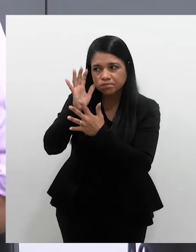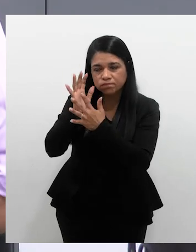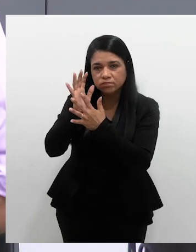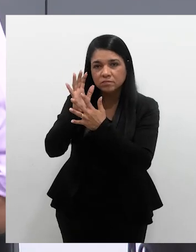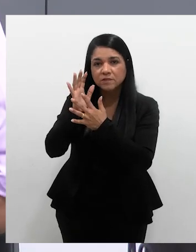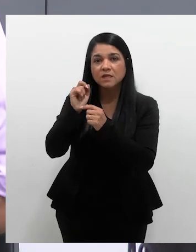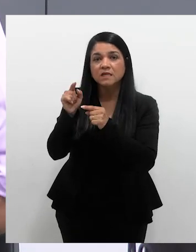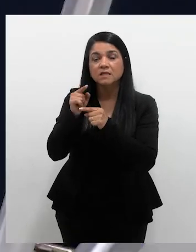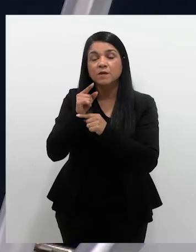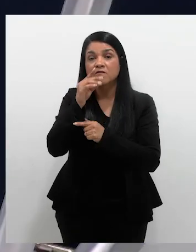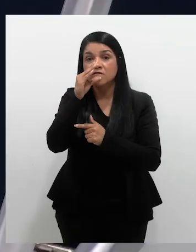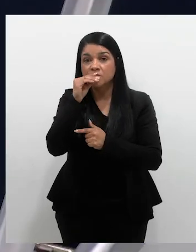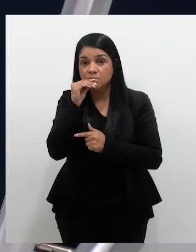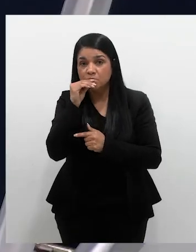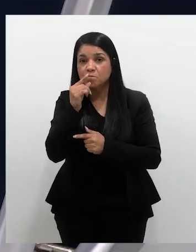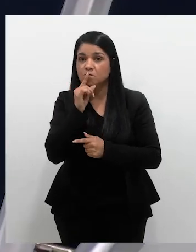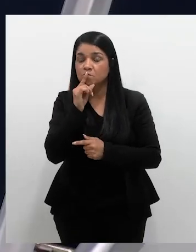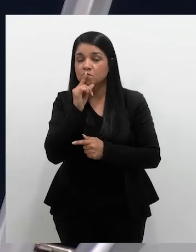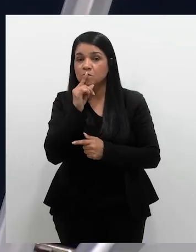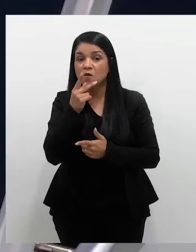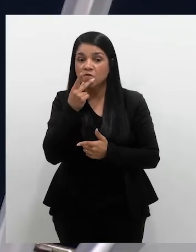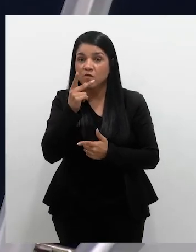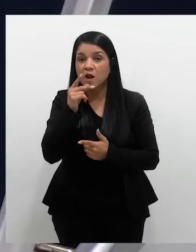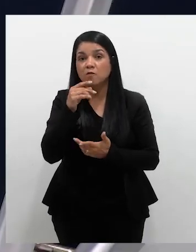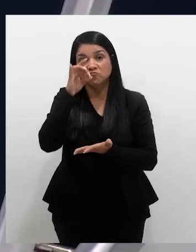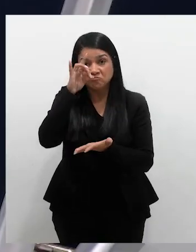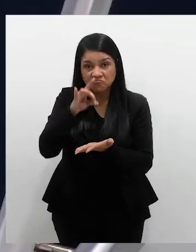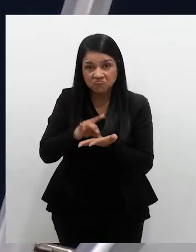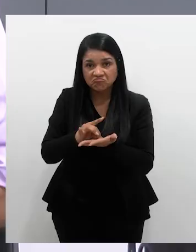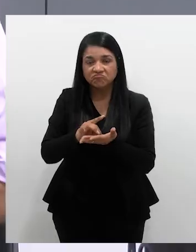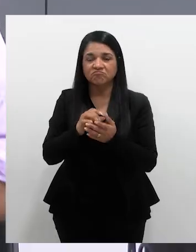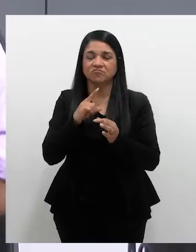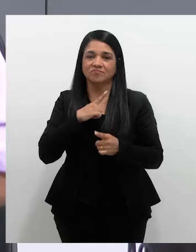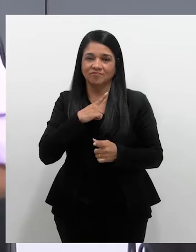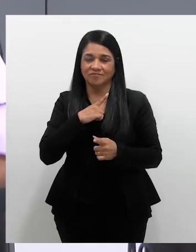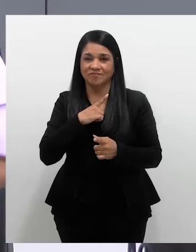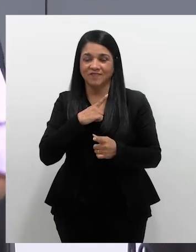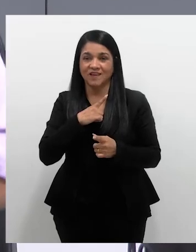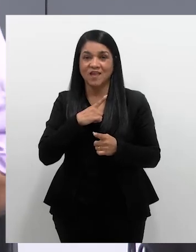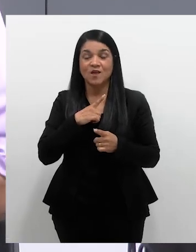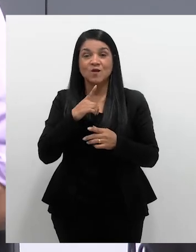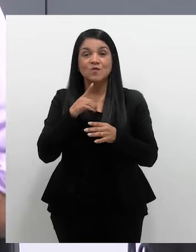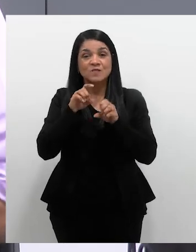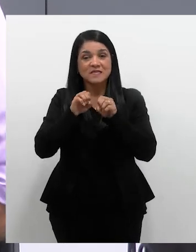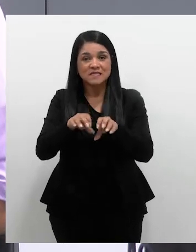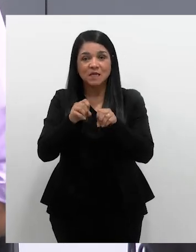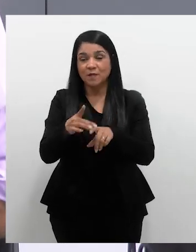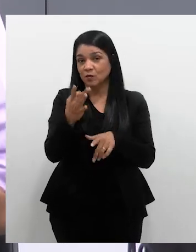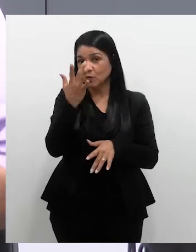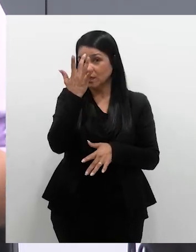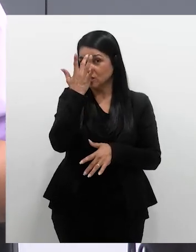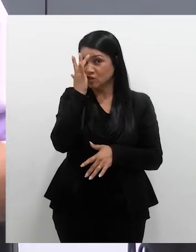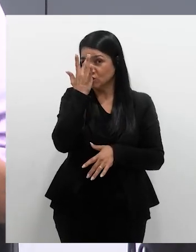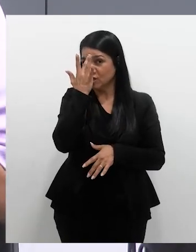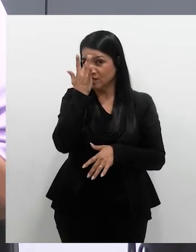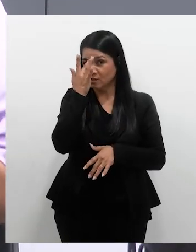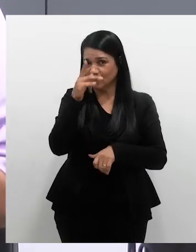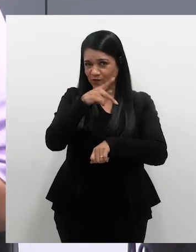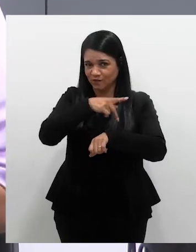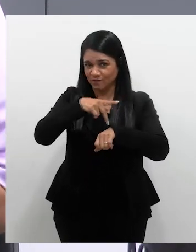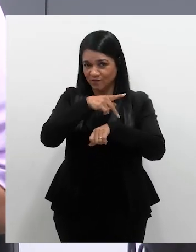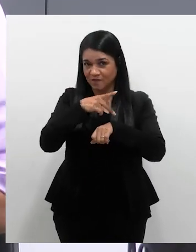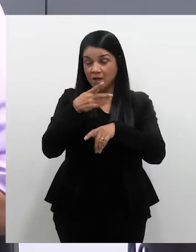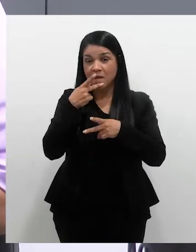falar menos. Só falar quando eu tiver certeza. Isso aí. Um ensinamento indiano, né? A palavra deve ser